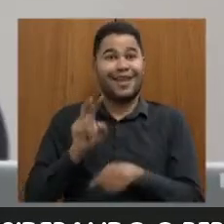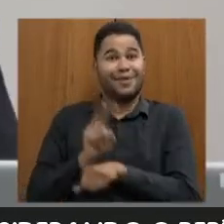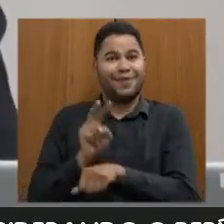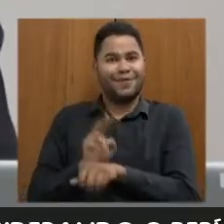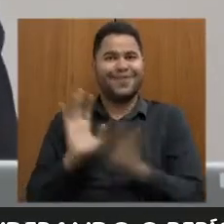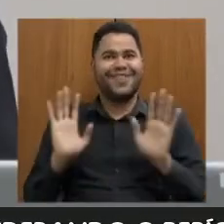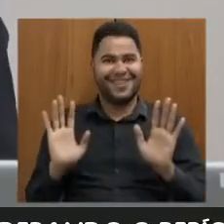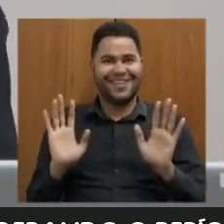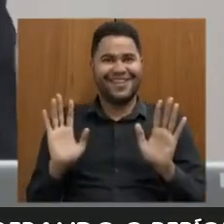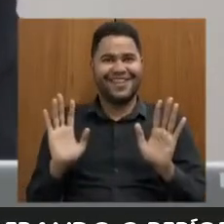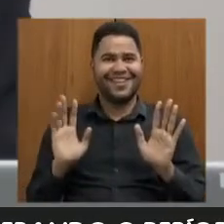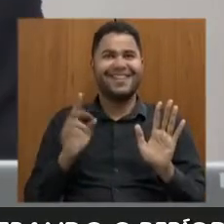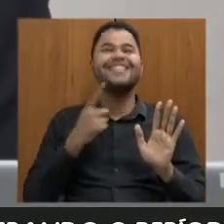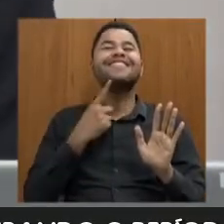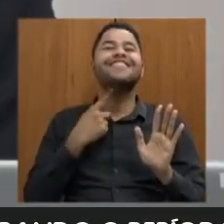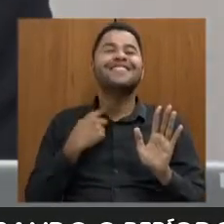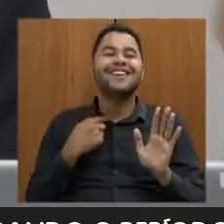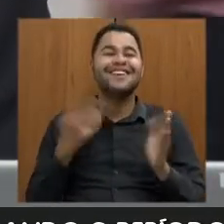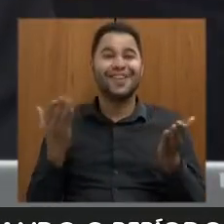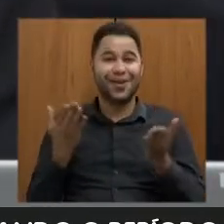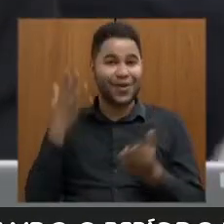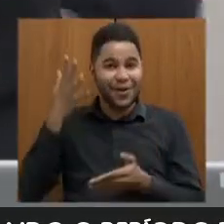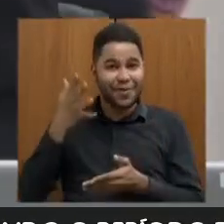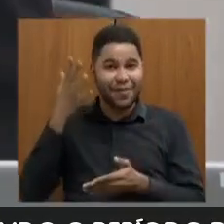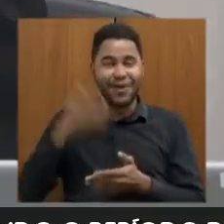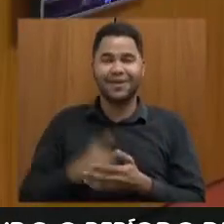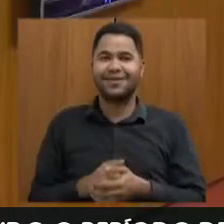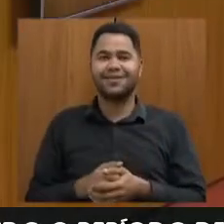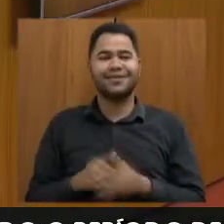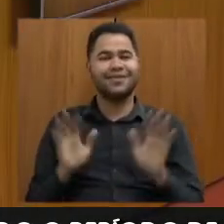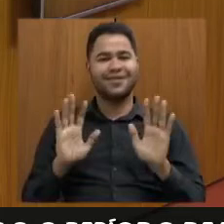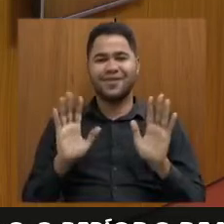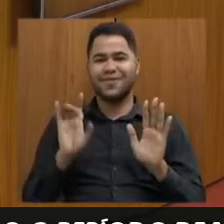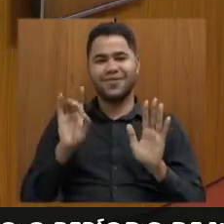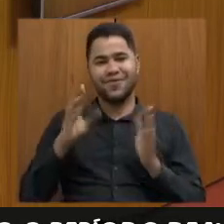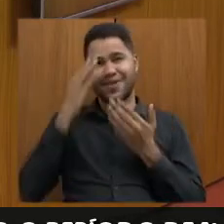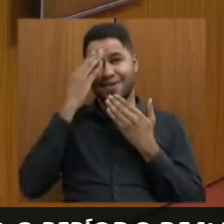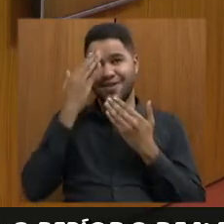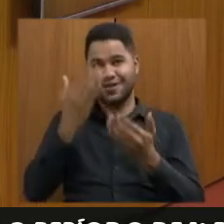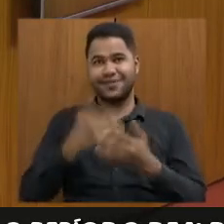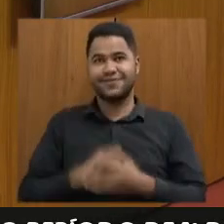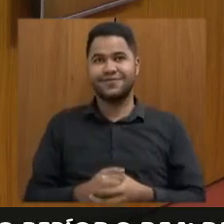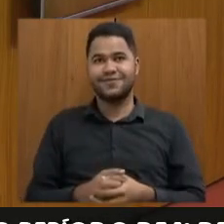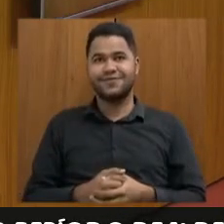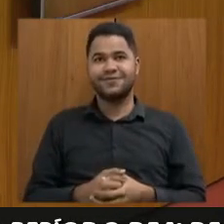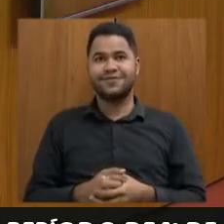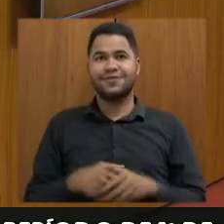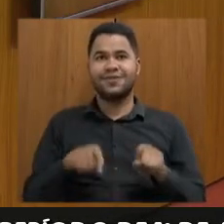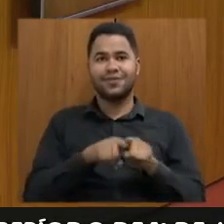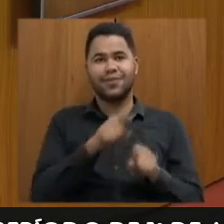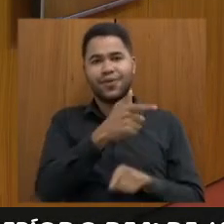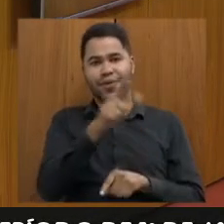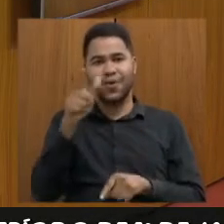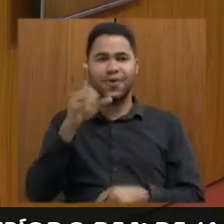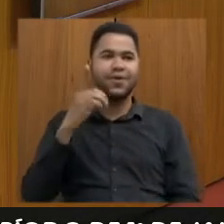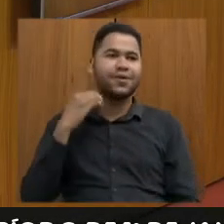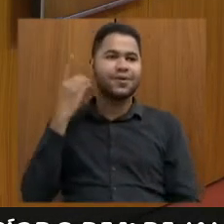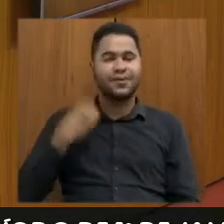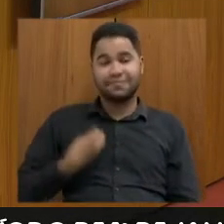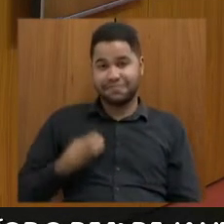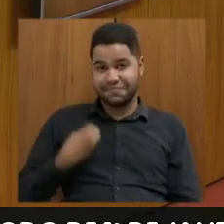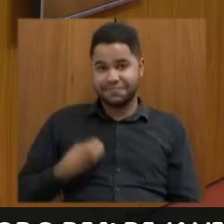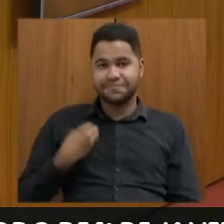marcar em deseja fazer uso da palavra não somente agradecer ao senhor as demais resultados aqui